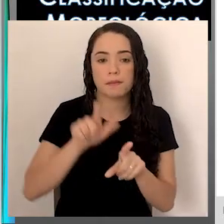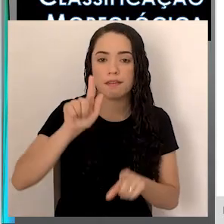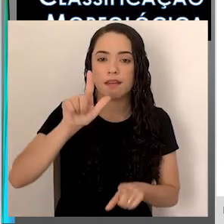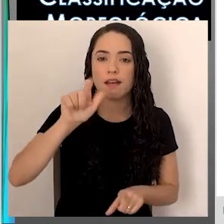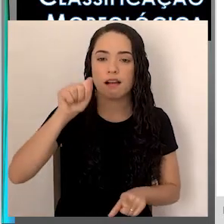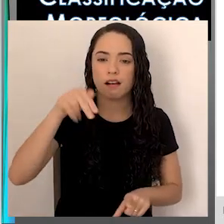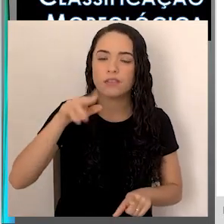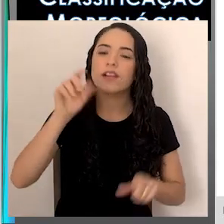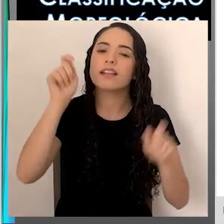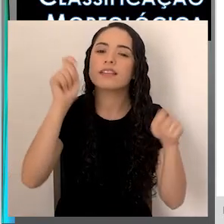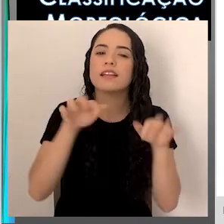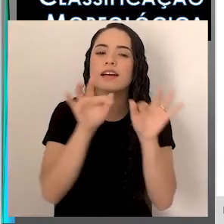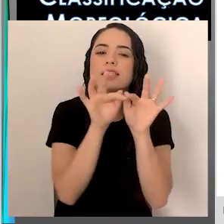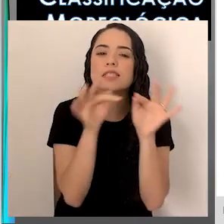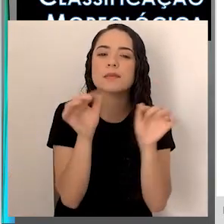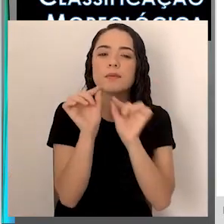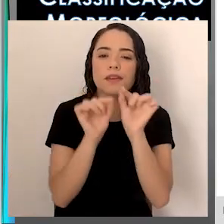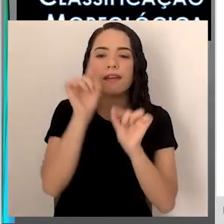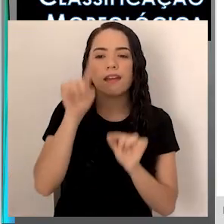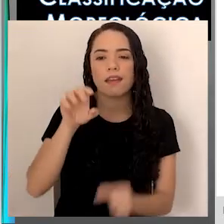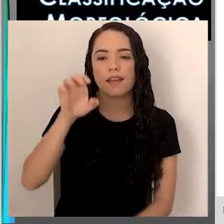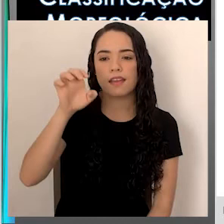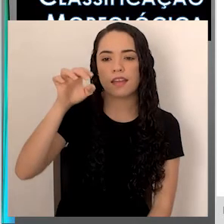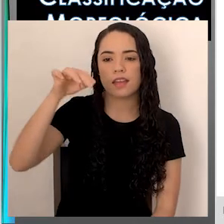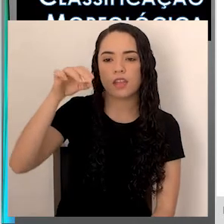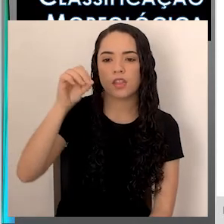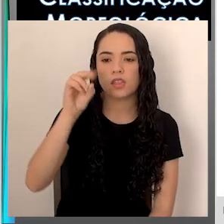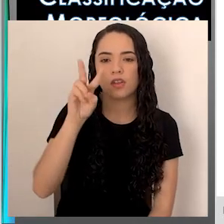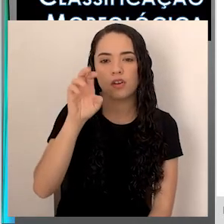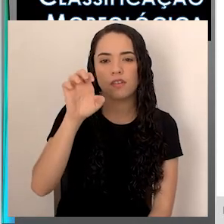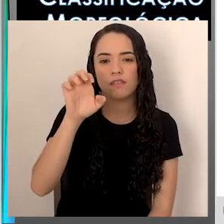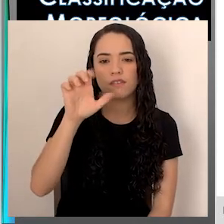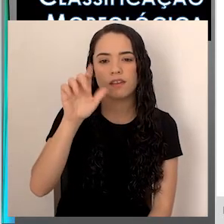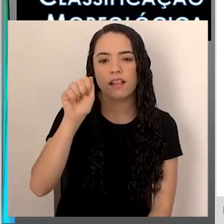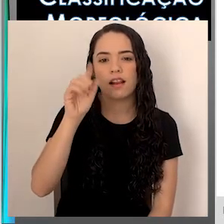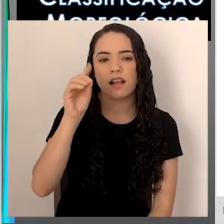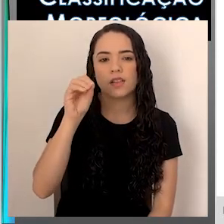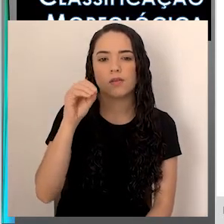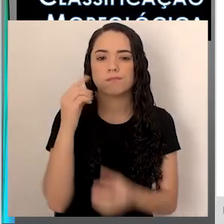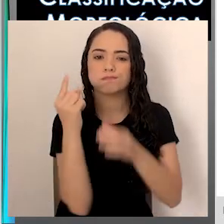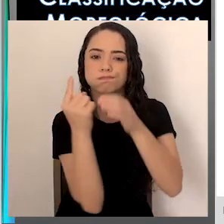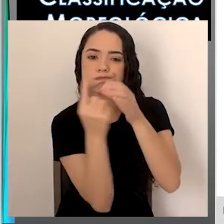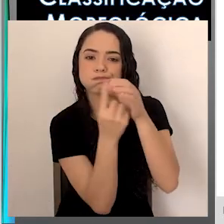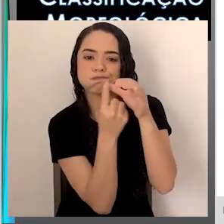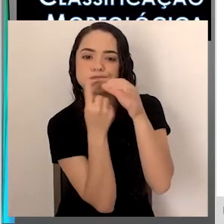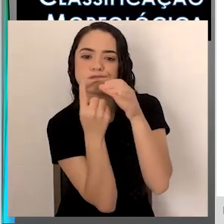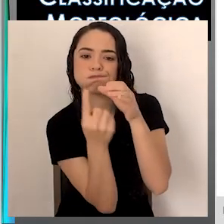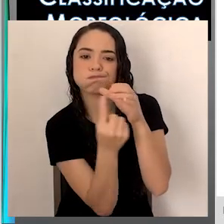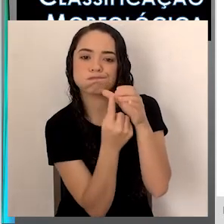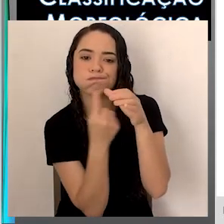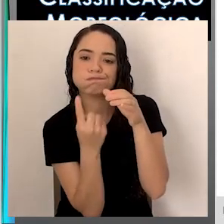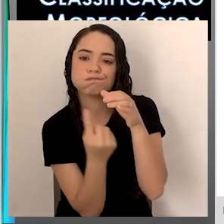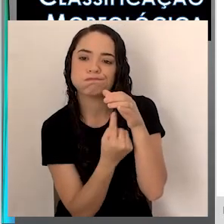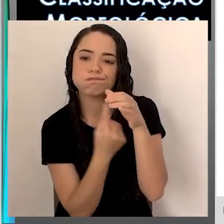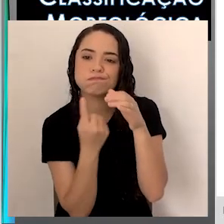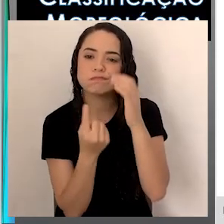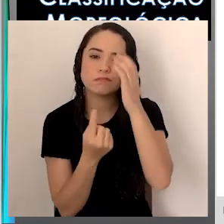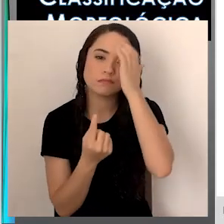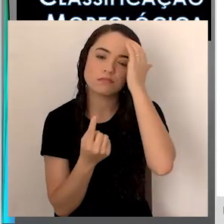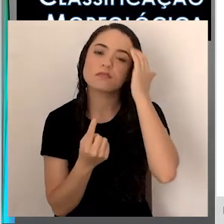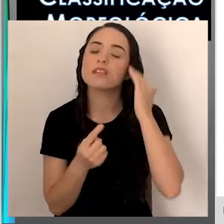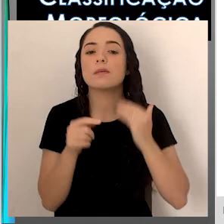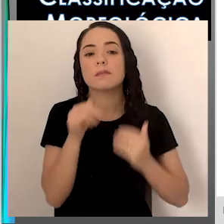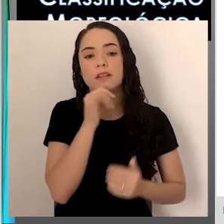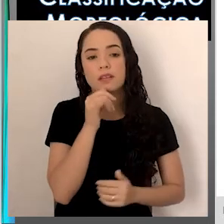Destacamos outra aparência da glândula de arranjo simples, que é o tipo enovelado, onde, na verdade, a porção tubular da glândula está